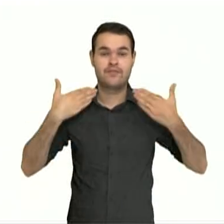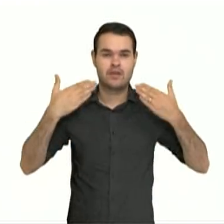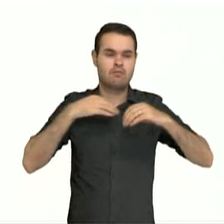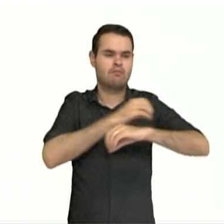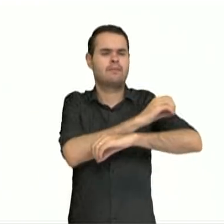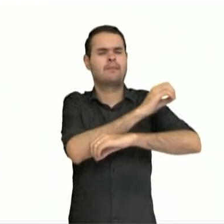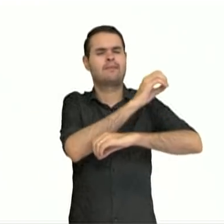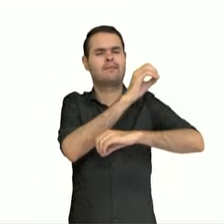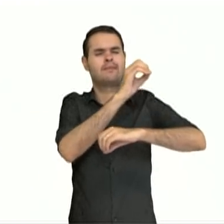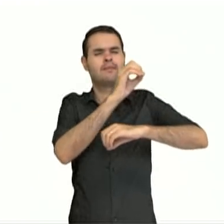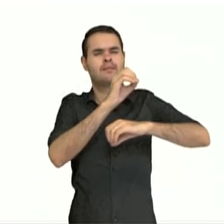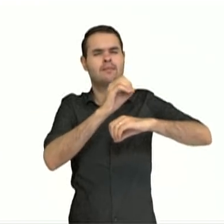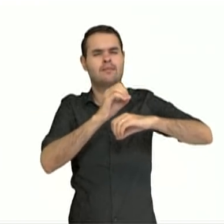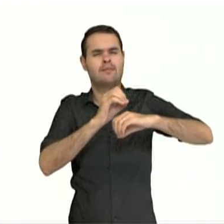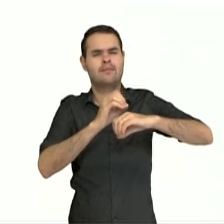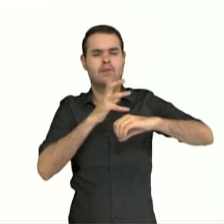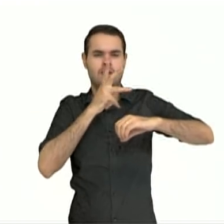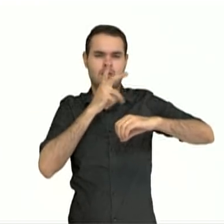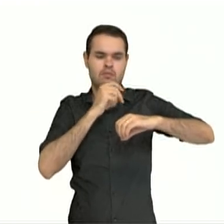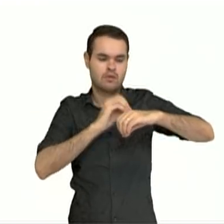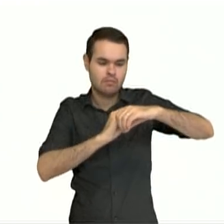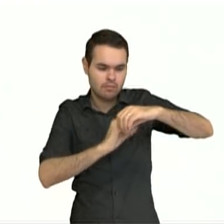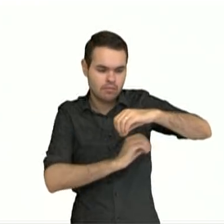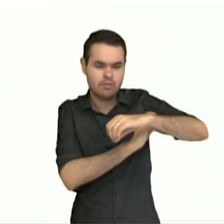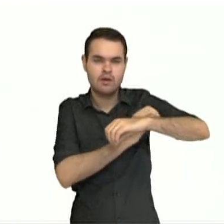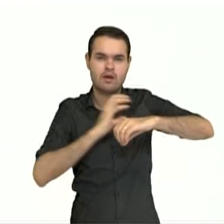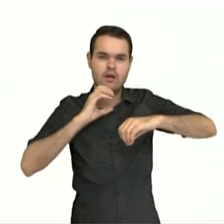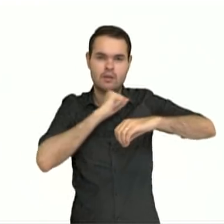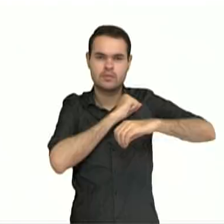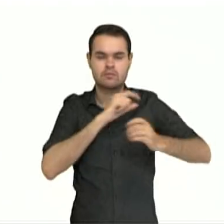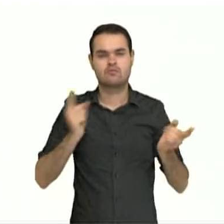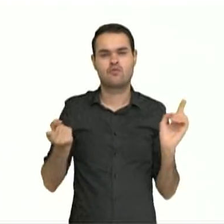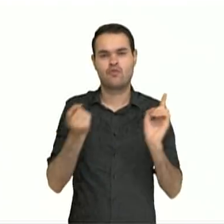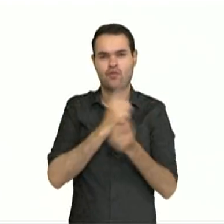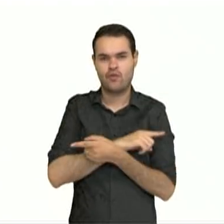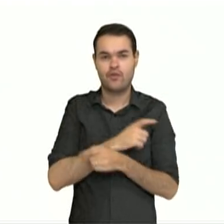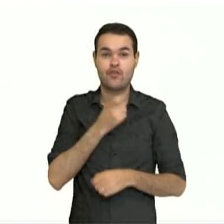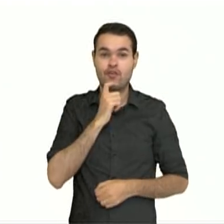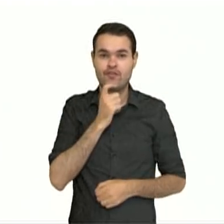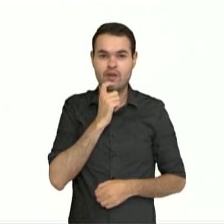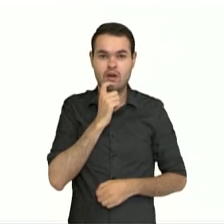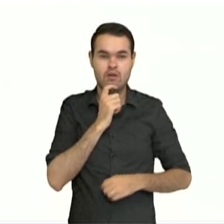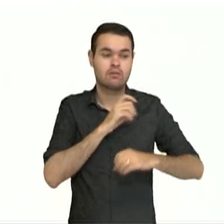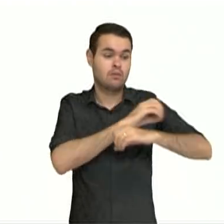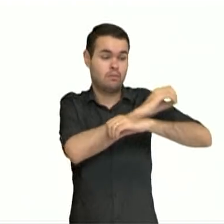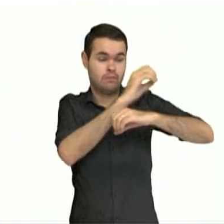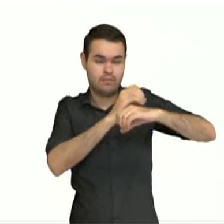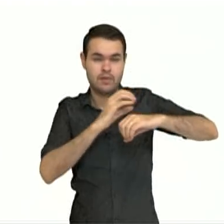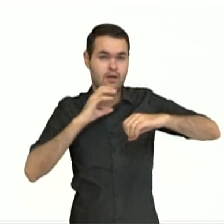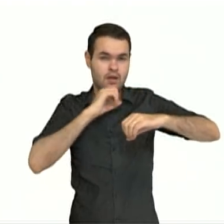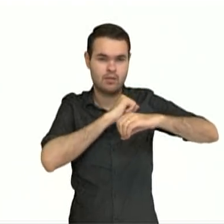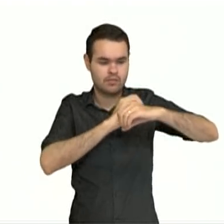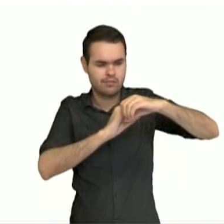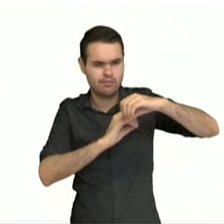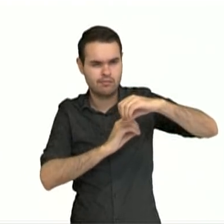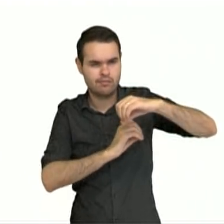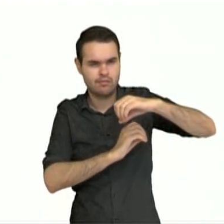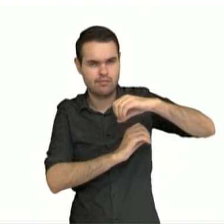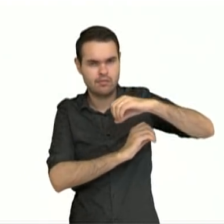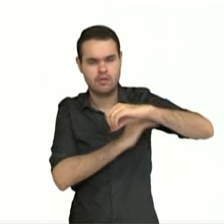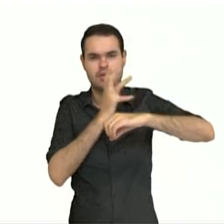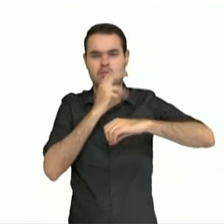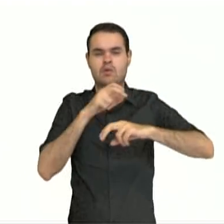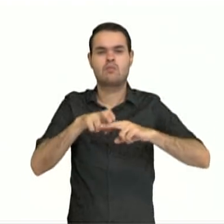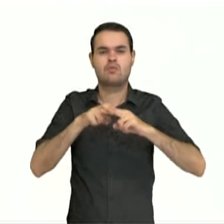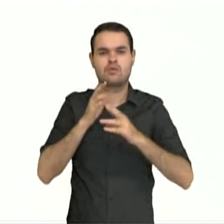longos e as noites curtas, e no inverno os dias são curtos e as noites são longas. Então é a maior diferença, por isso